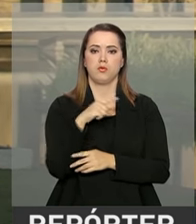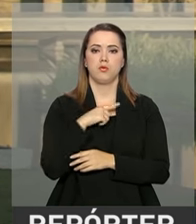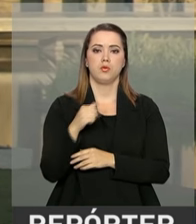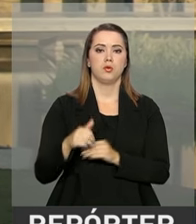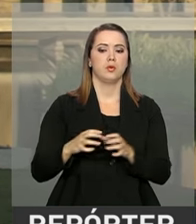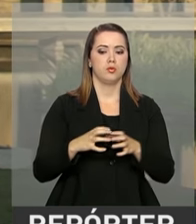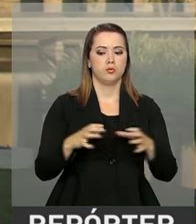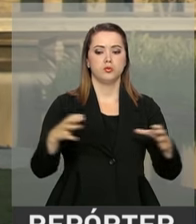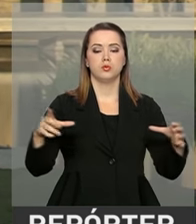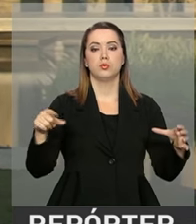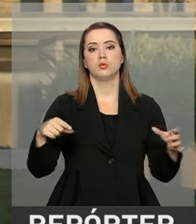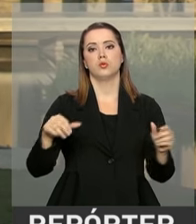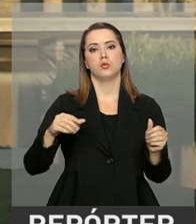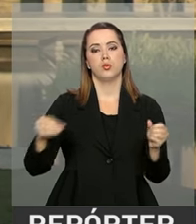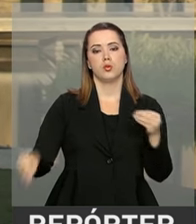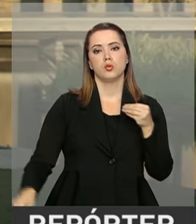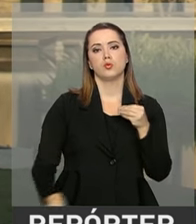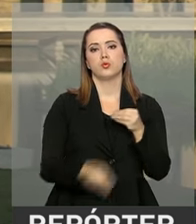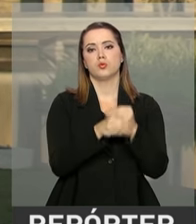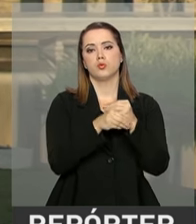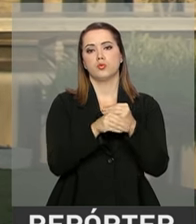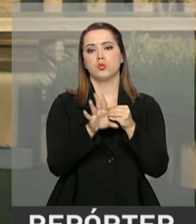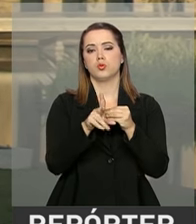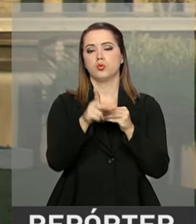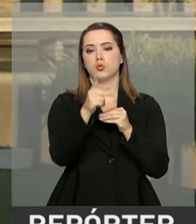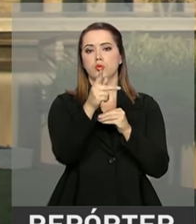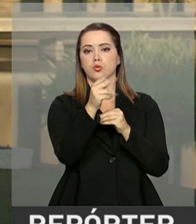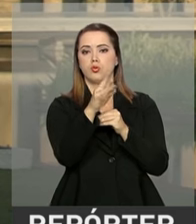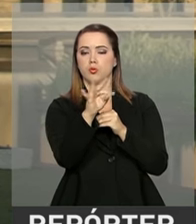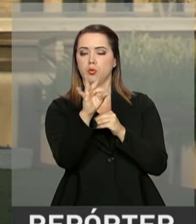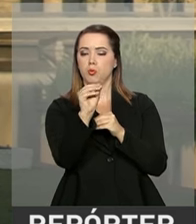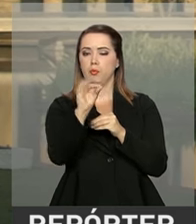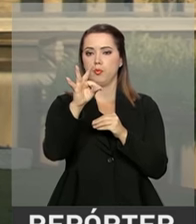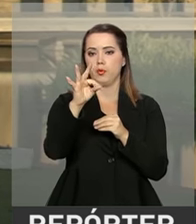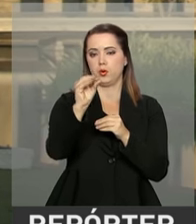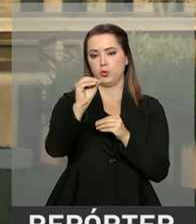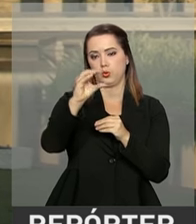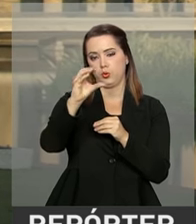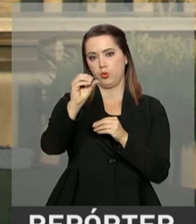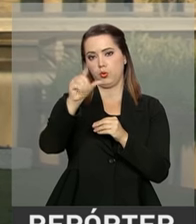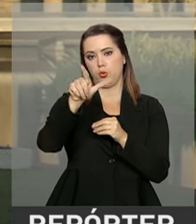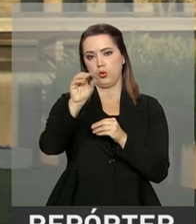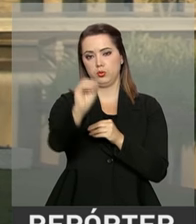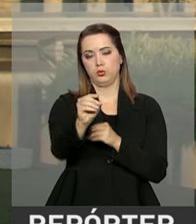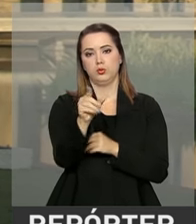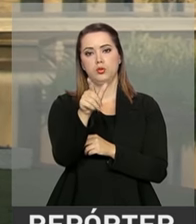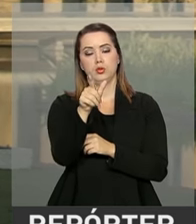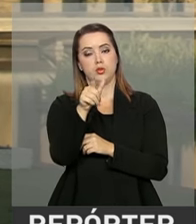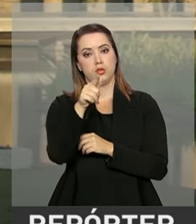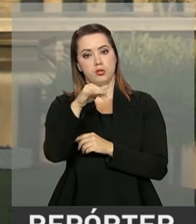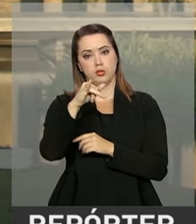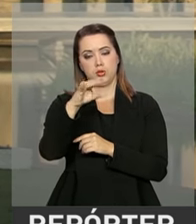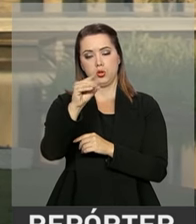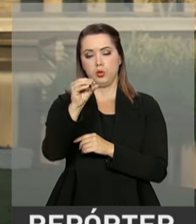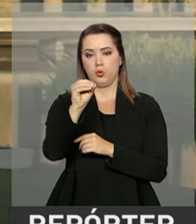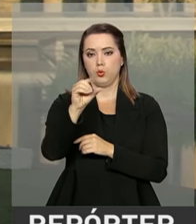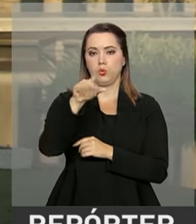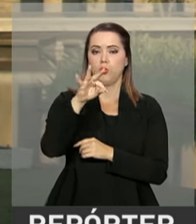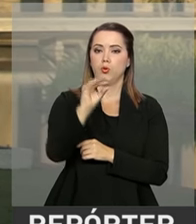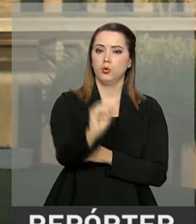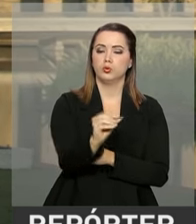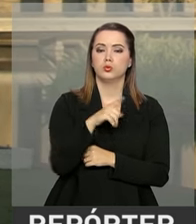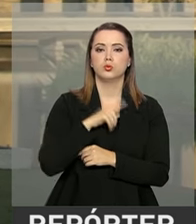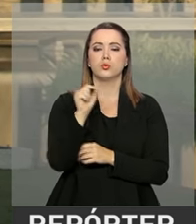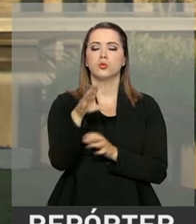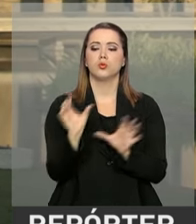substituir o protocolo de Kyoto assinado em 2005. É a primeira vez que os países entram em um consenso global. O acordo